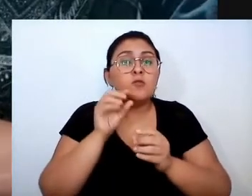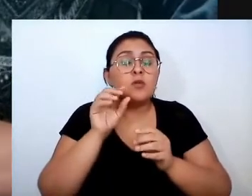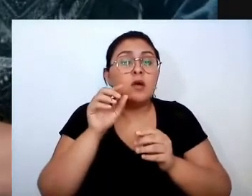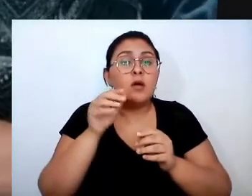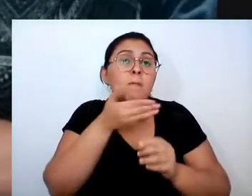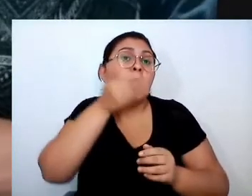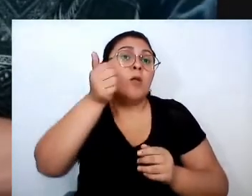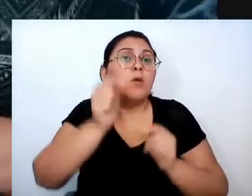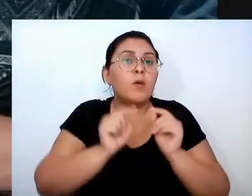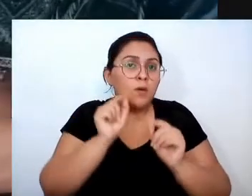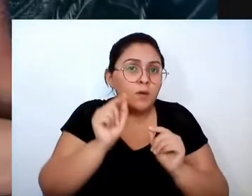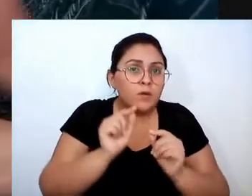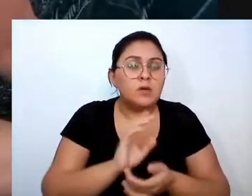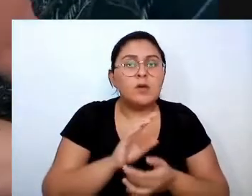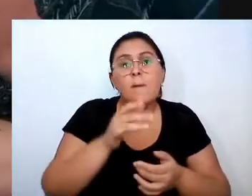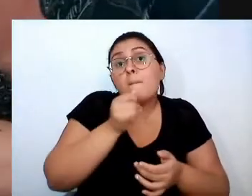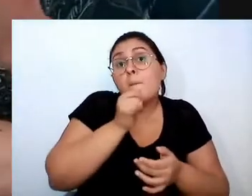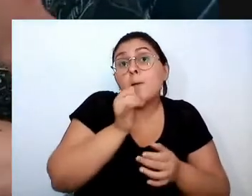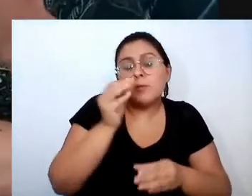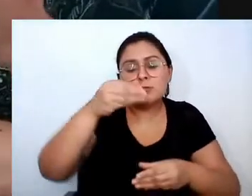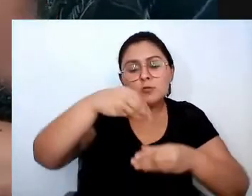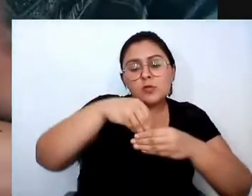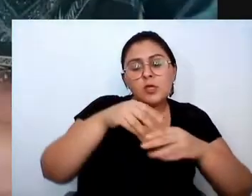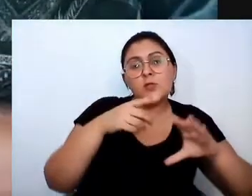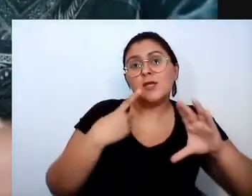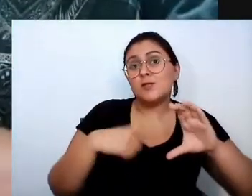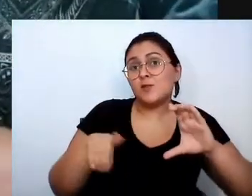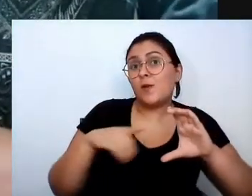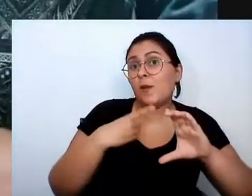dos outros espaços, né, que você está.